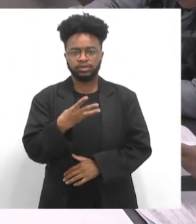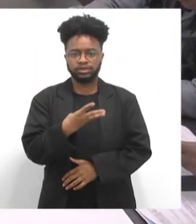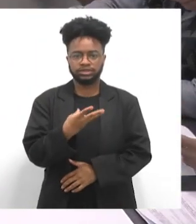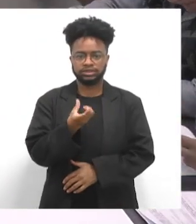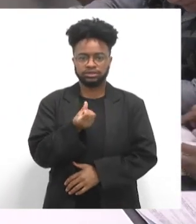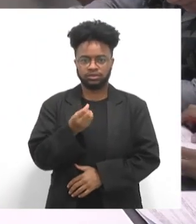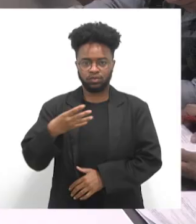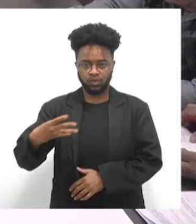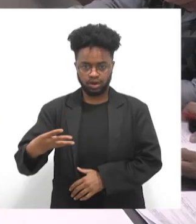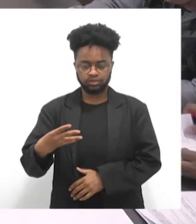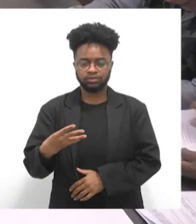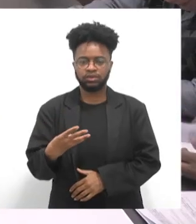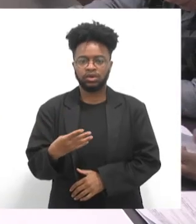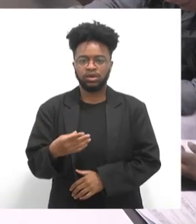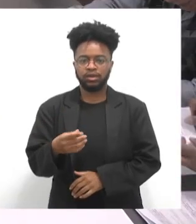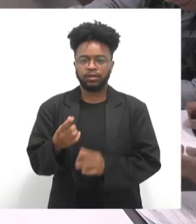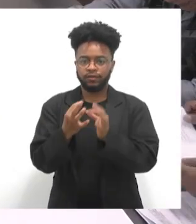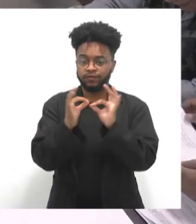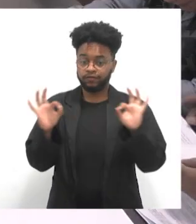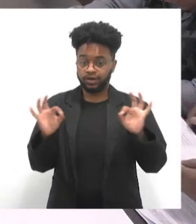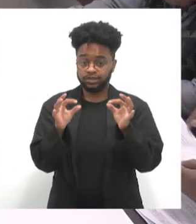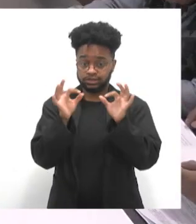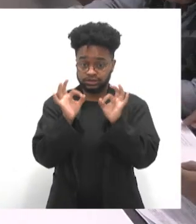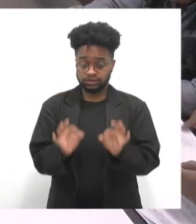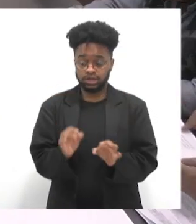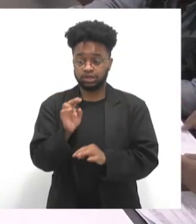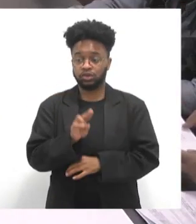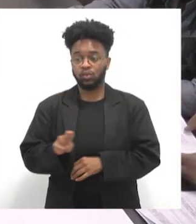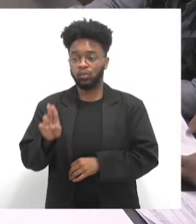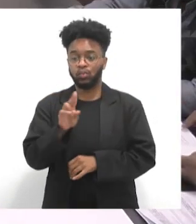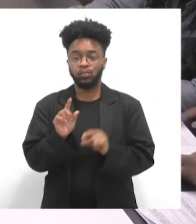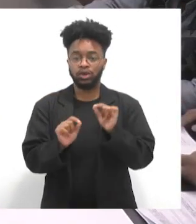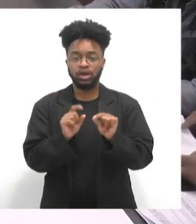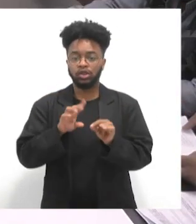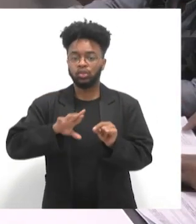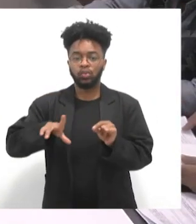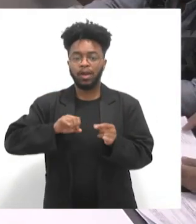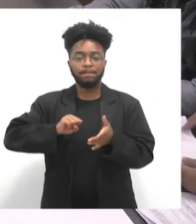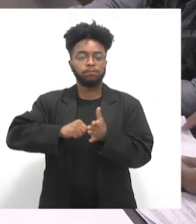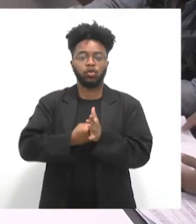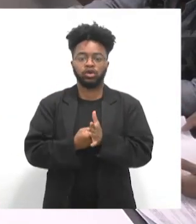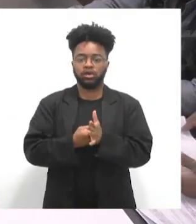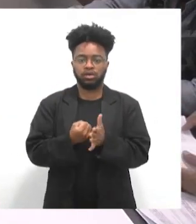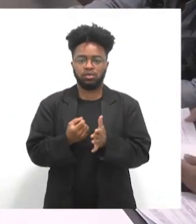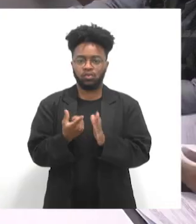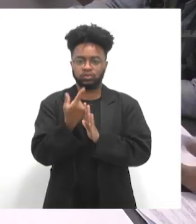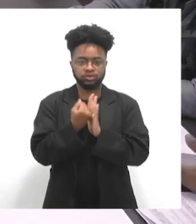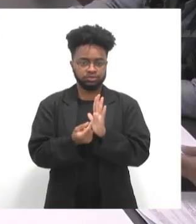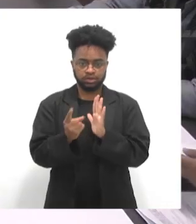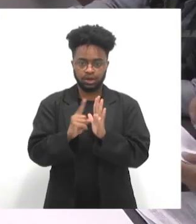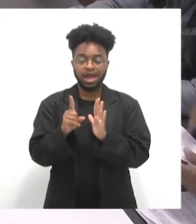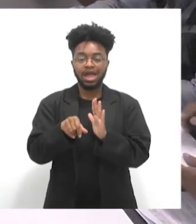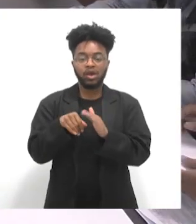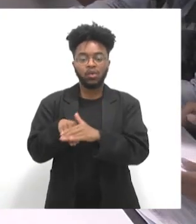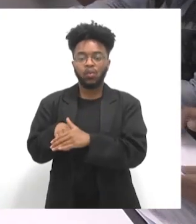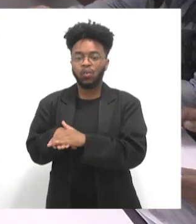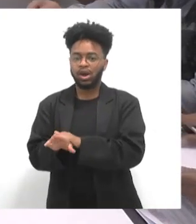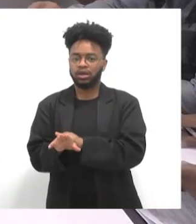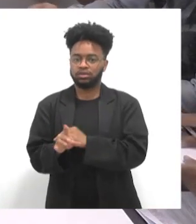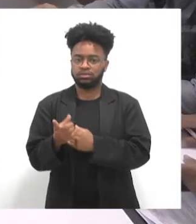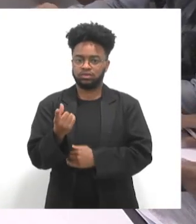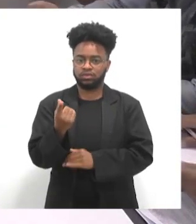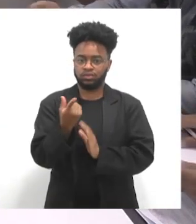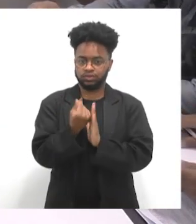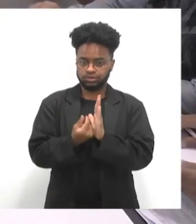4.320/64, o termo correto que se usa não é bloqueio orçamentário, é a reserva orçamentária.